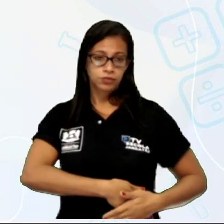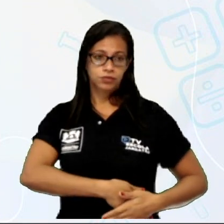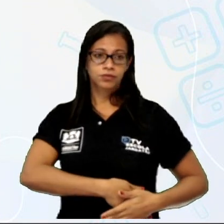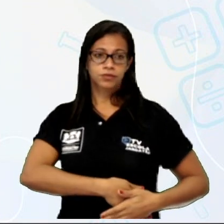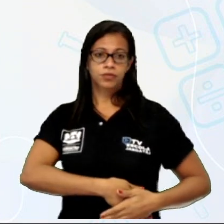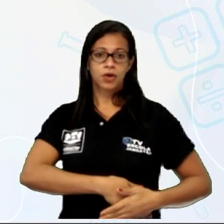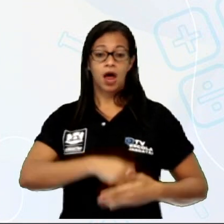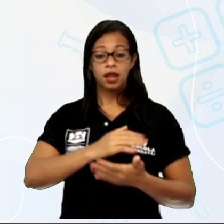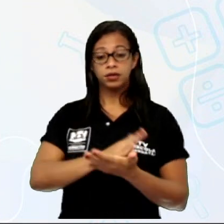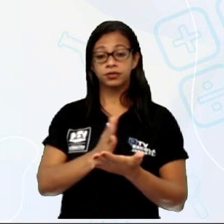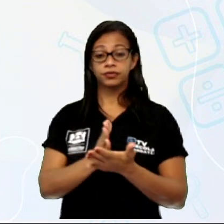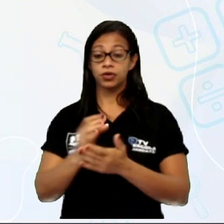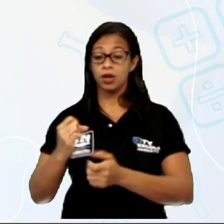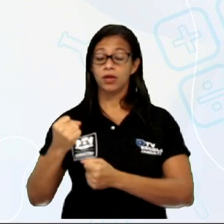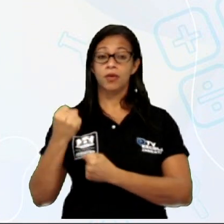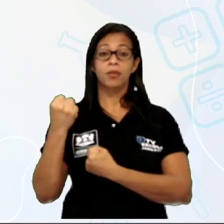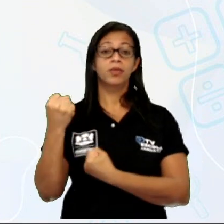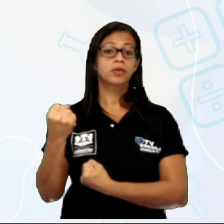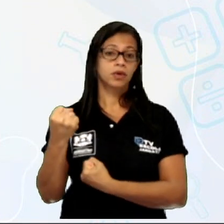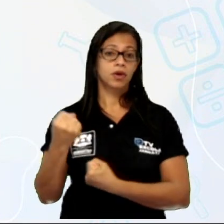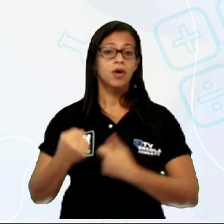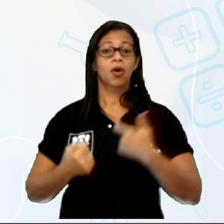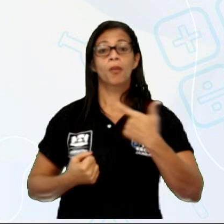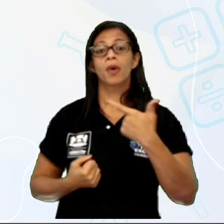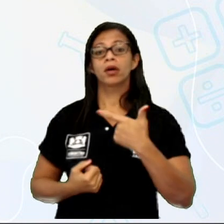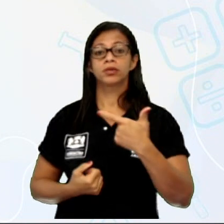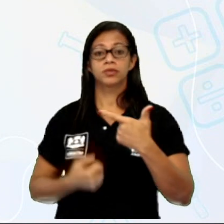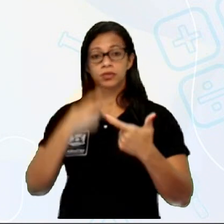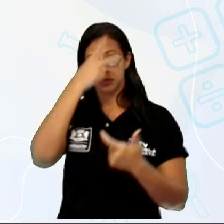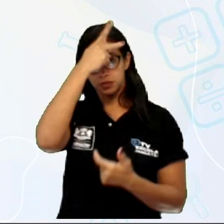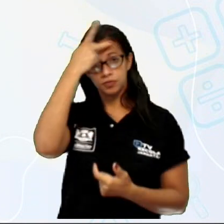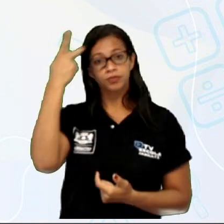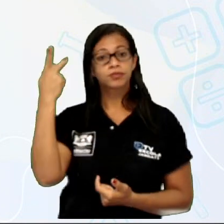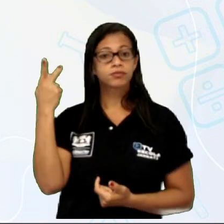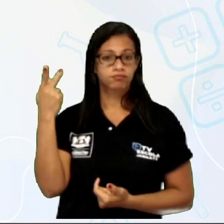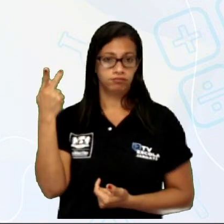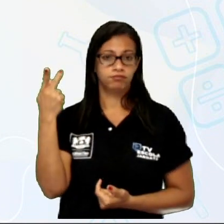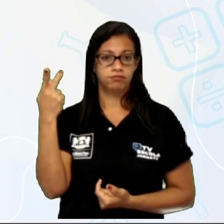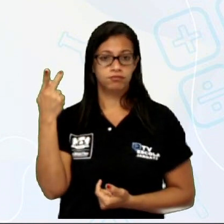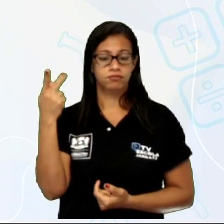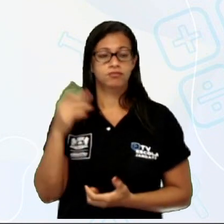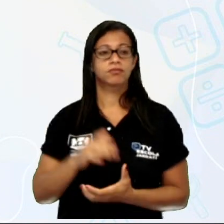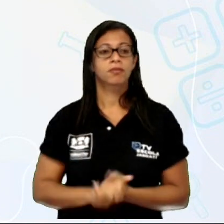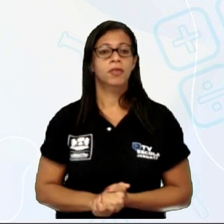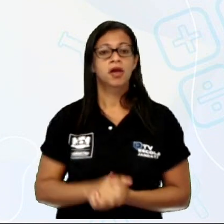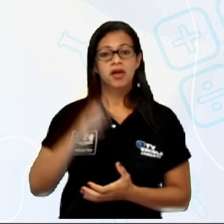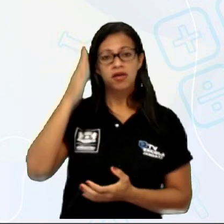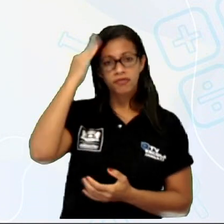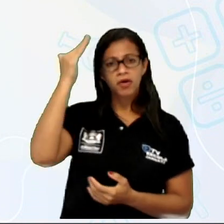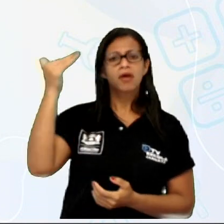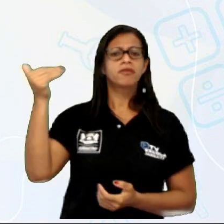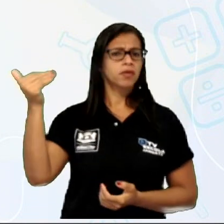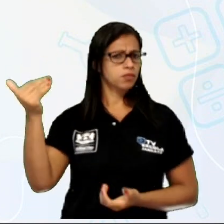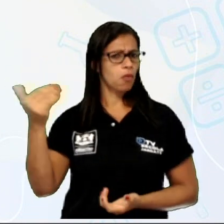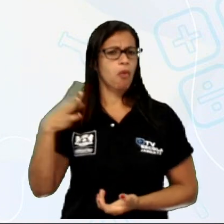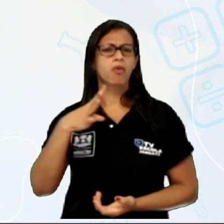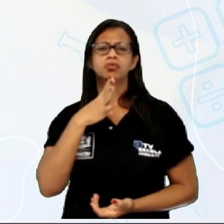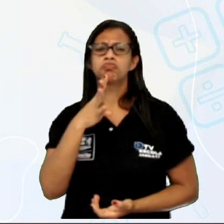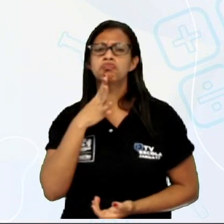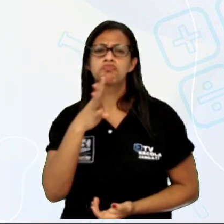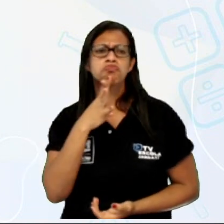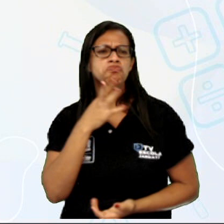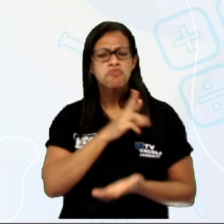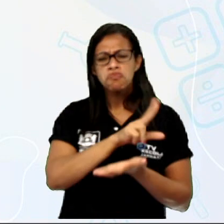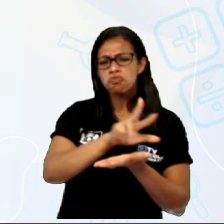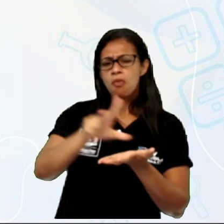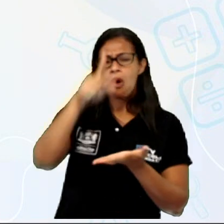consulado e é nessa fase que ele aumenta a sua fama, pois é o grande defensor da França, dos ideais liberais, da